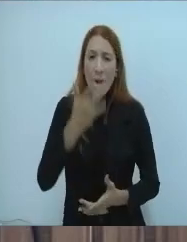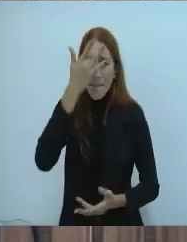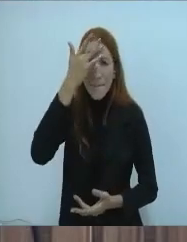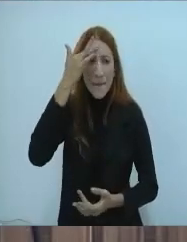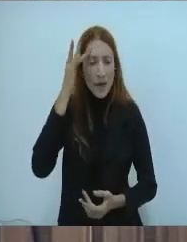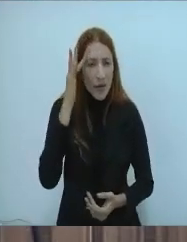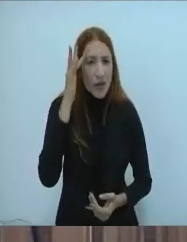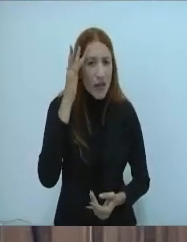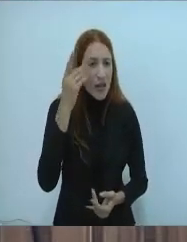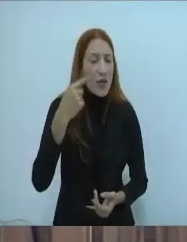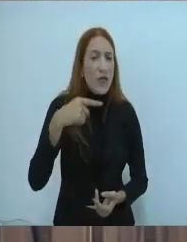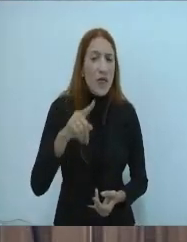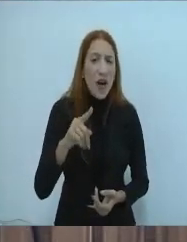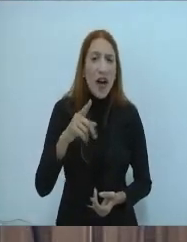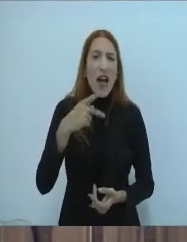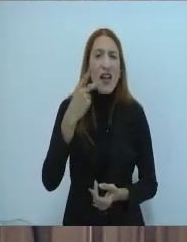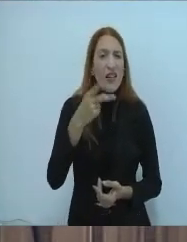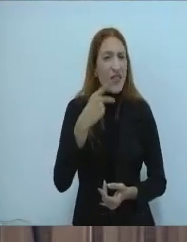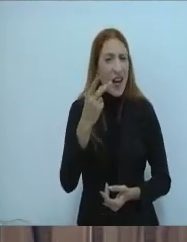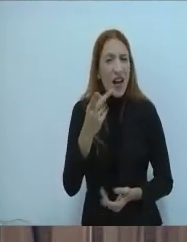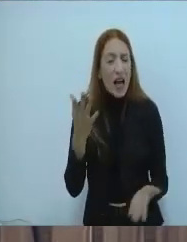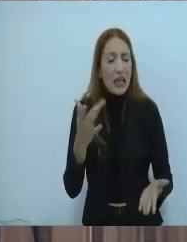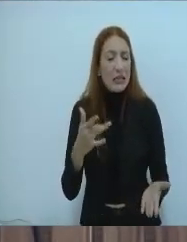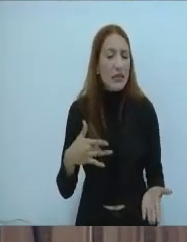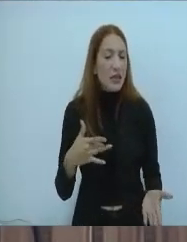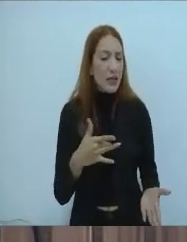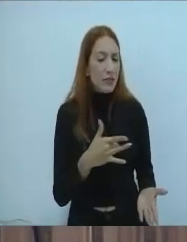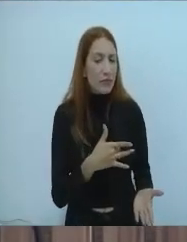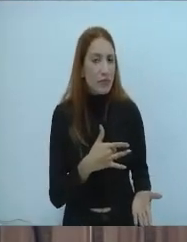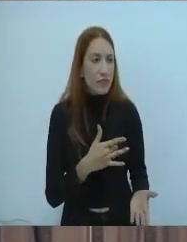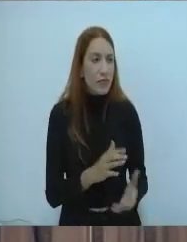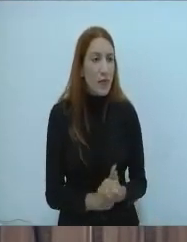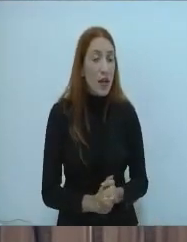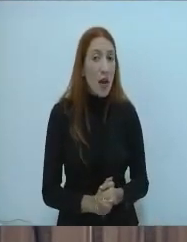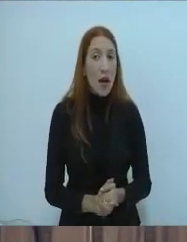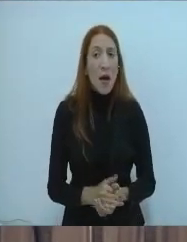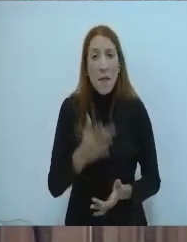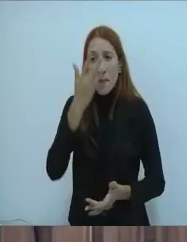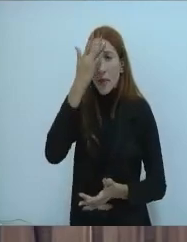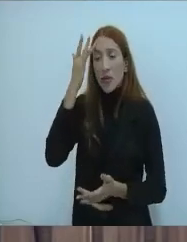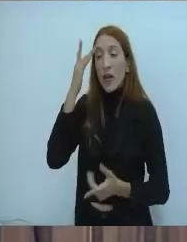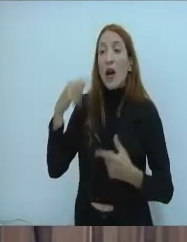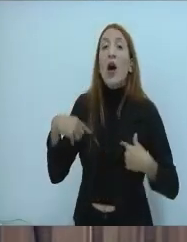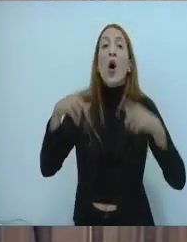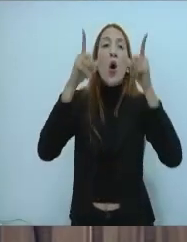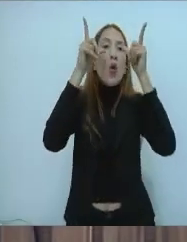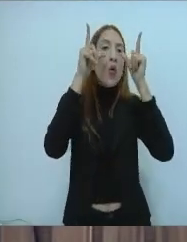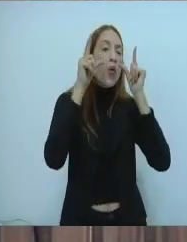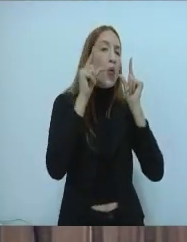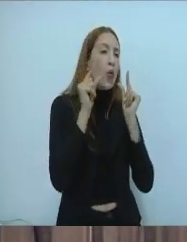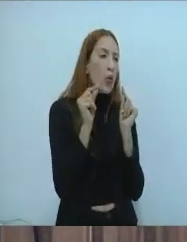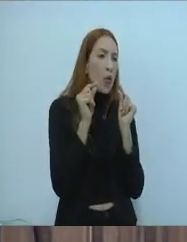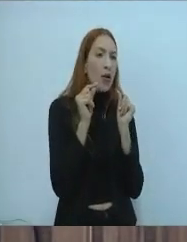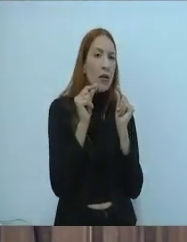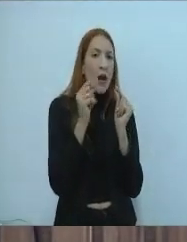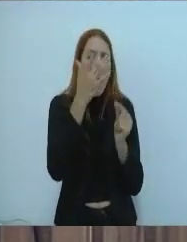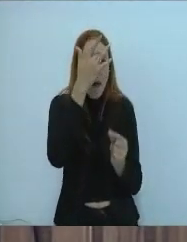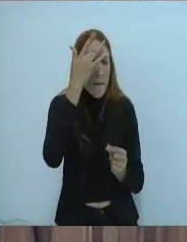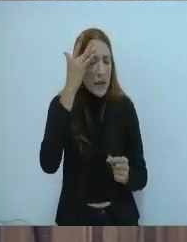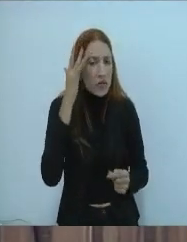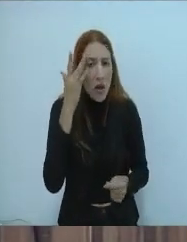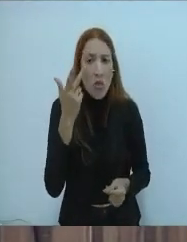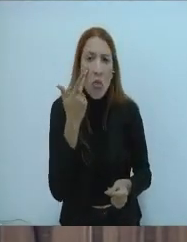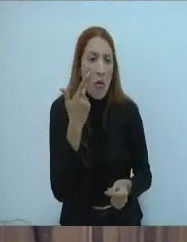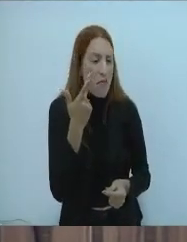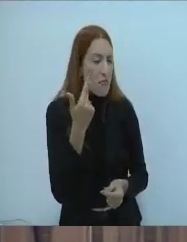lá que foi citado o pessoal da Saúde eu acredito Quem foi tava de folga esse também são cidadãos